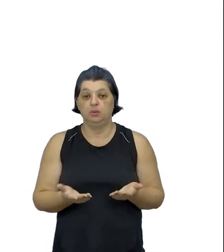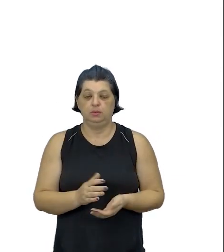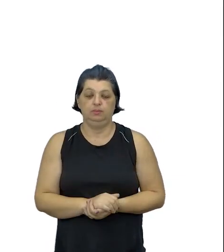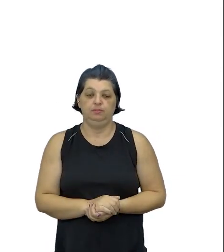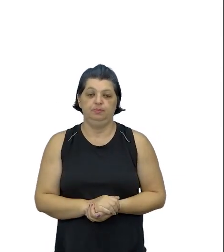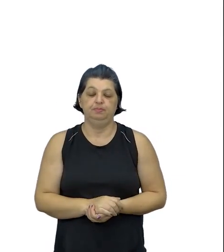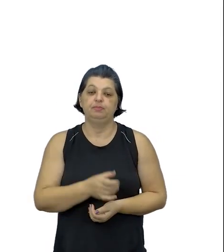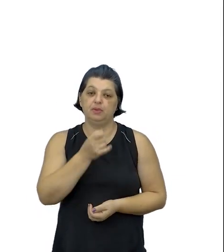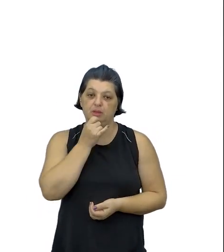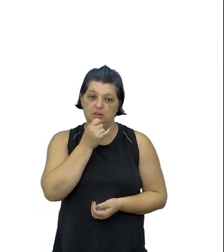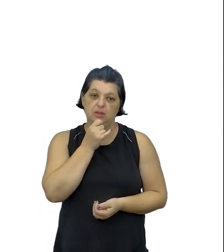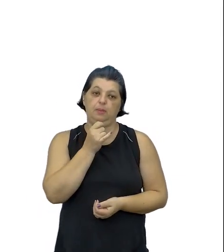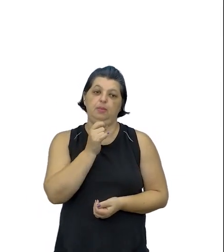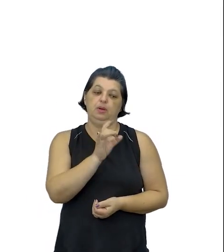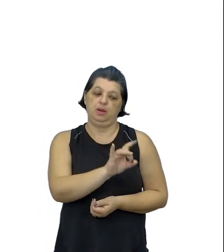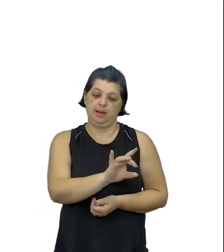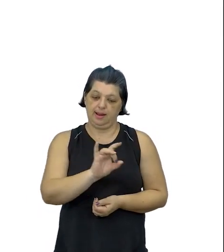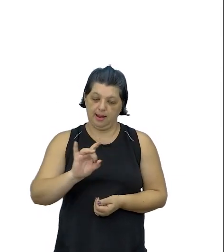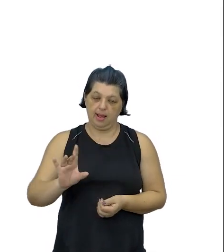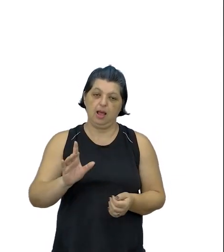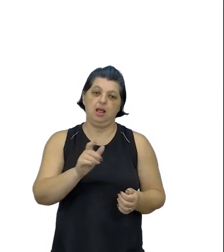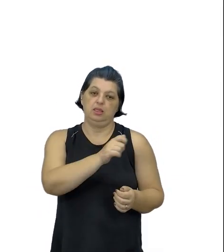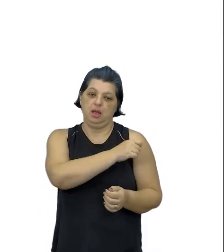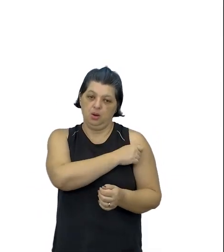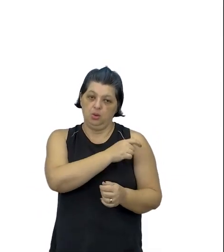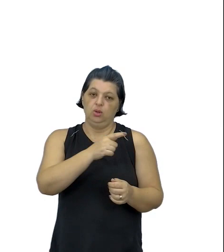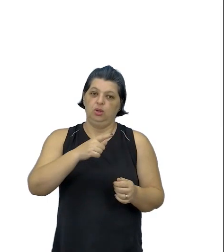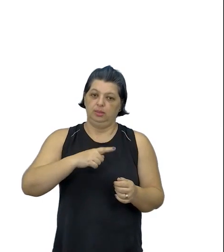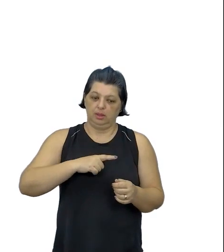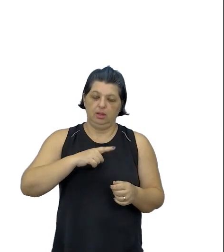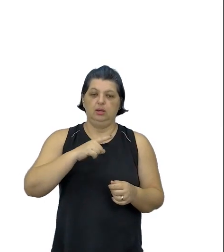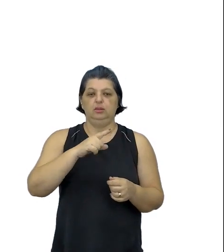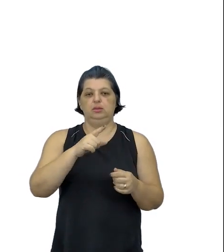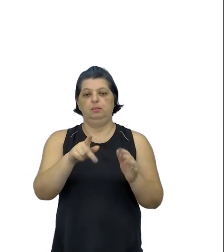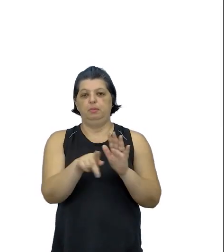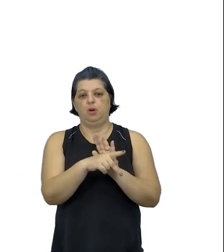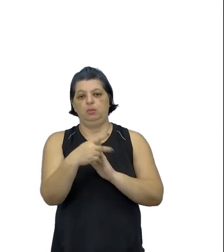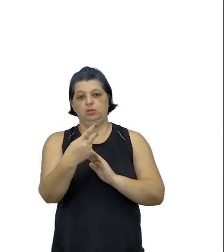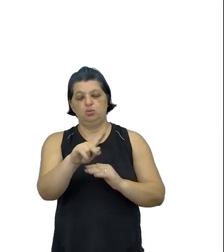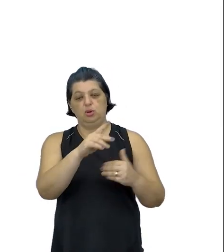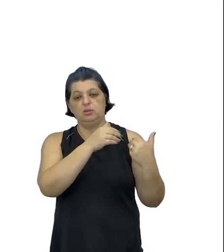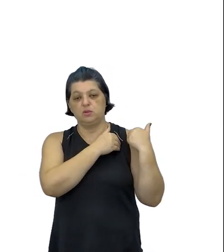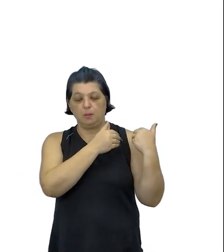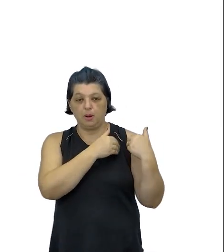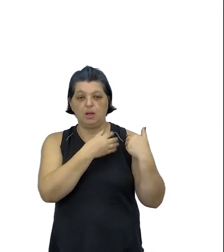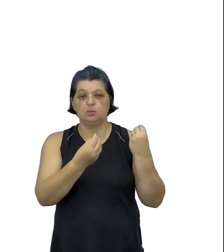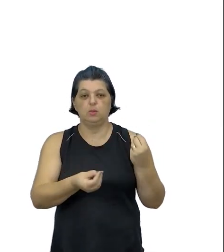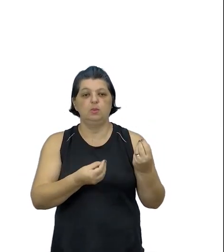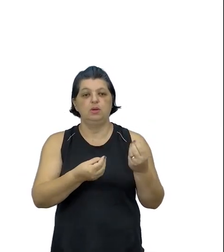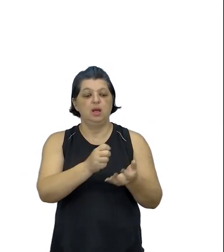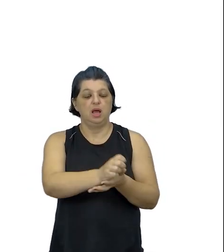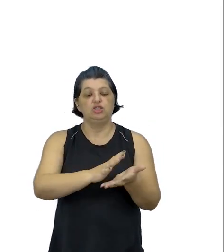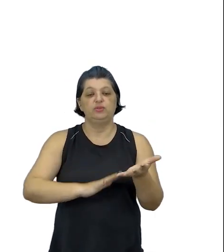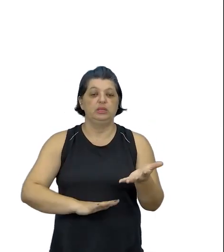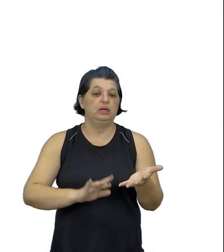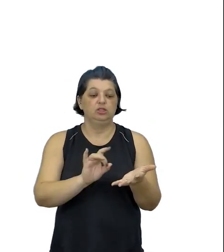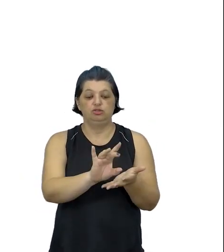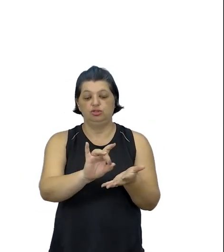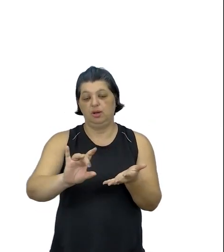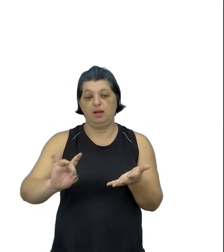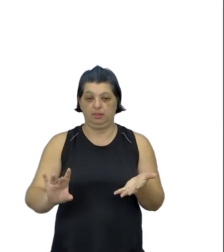grupo, cada um tem o seu papel e essa divisão de tarefas. Então, é importante destacar isso a